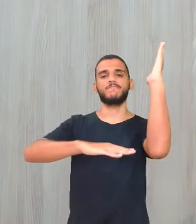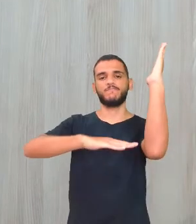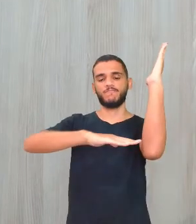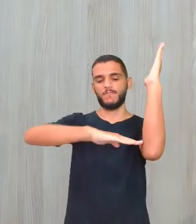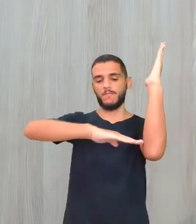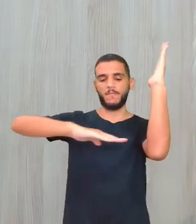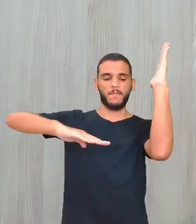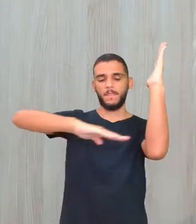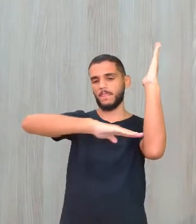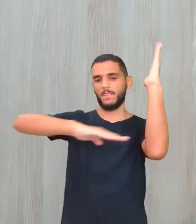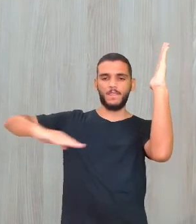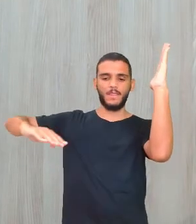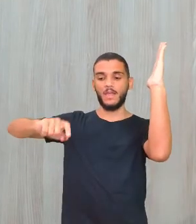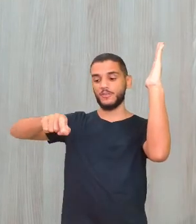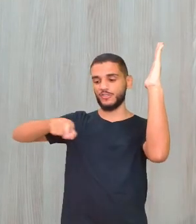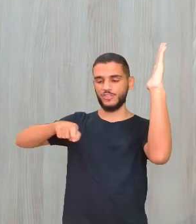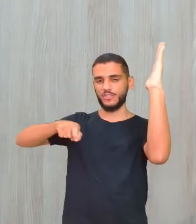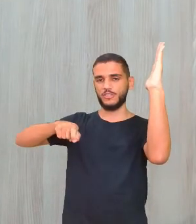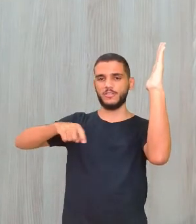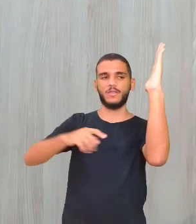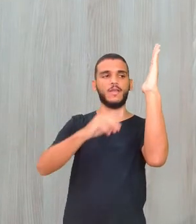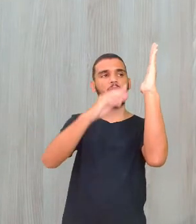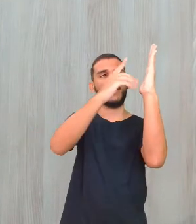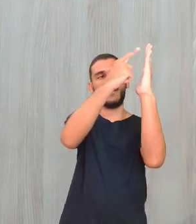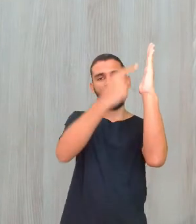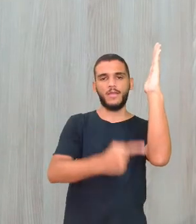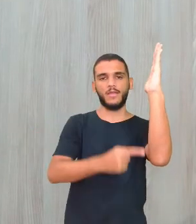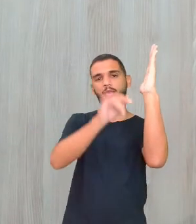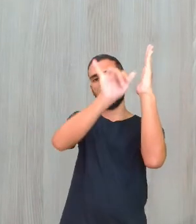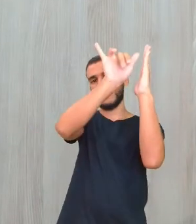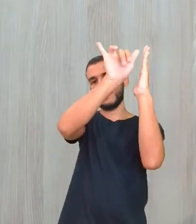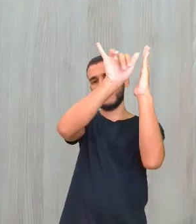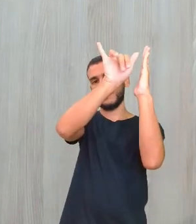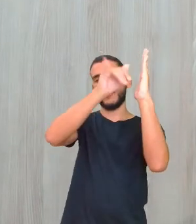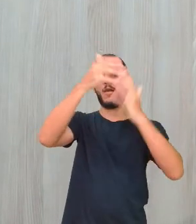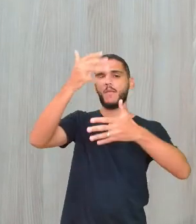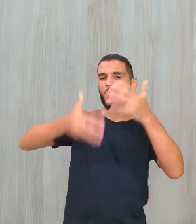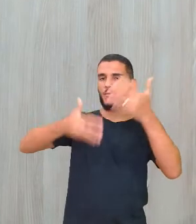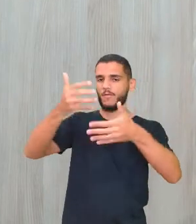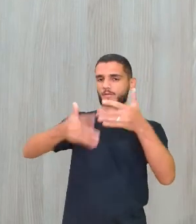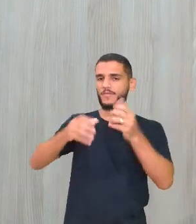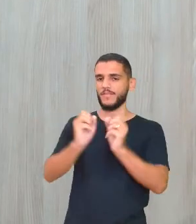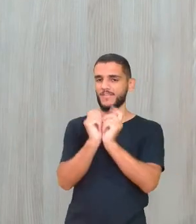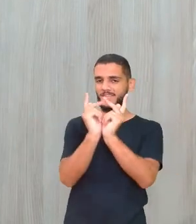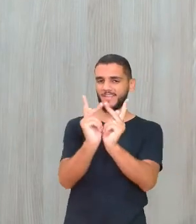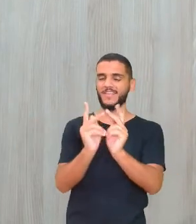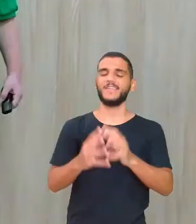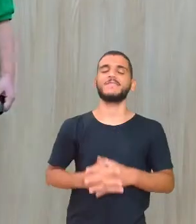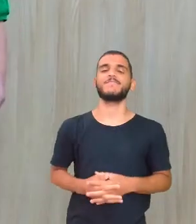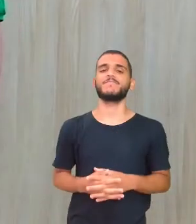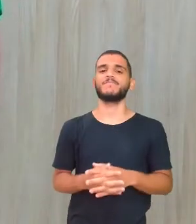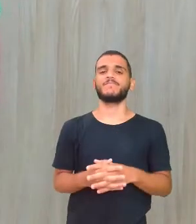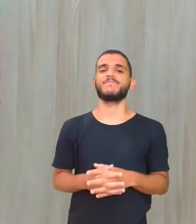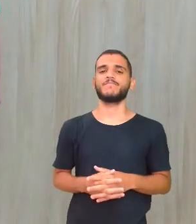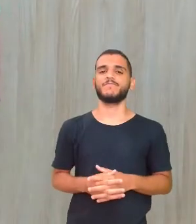X, na vertical nós temos Y, para o pessoal não se confundir. Ok, professora? Pois